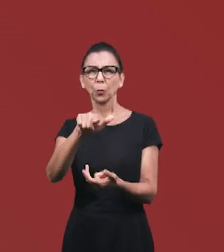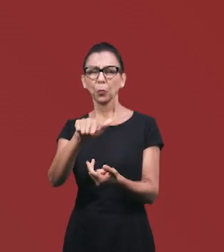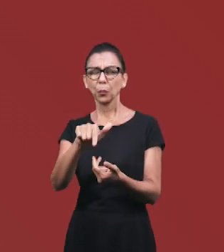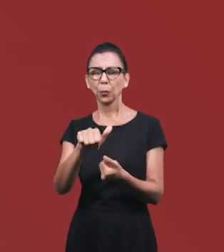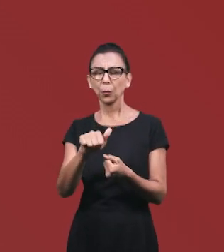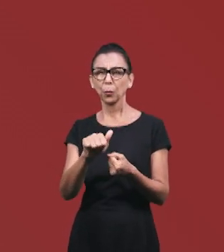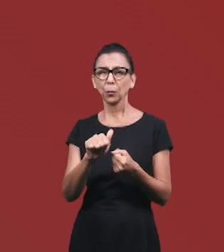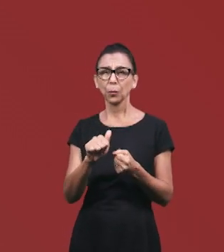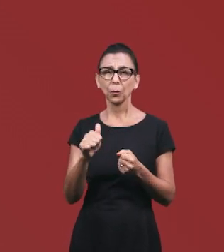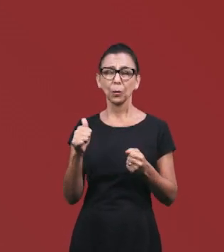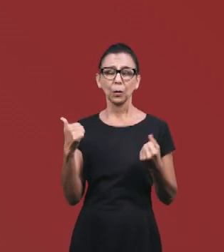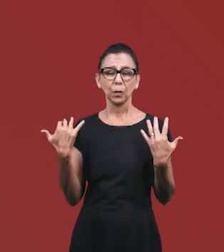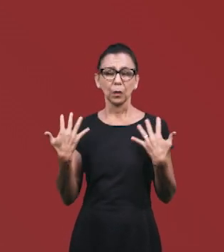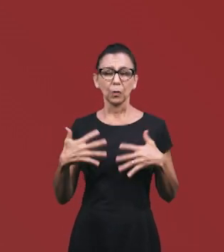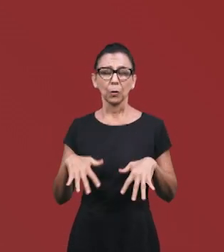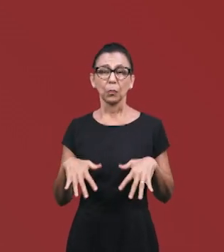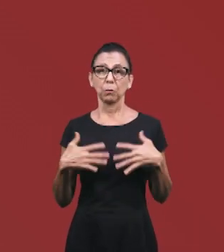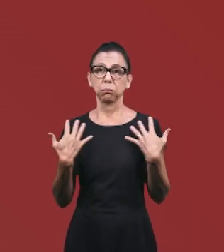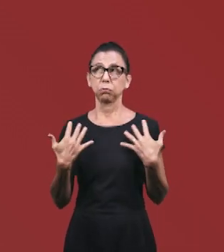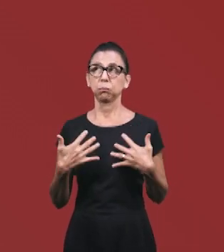Meus temores e